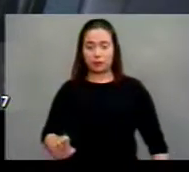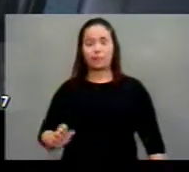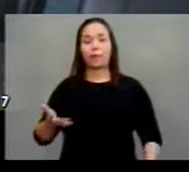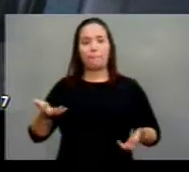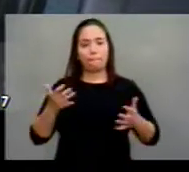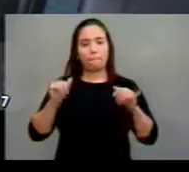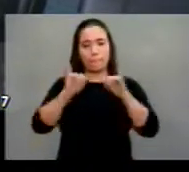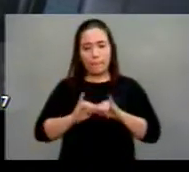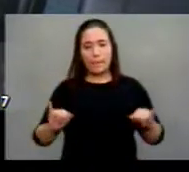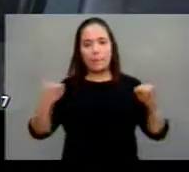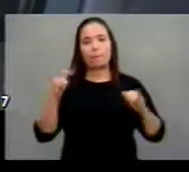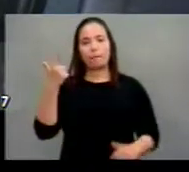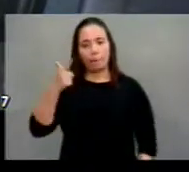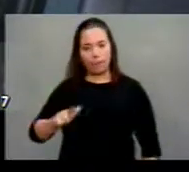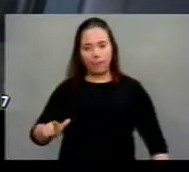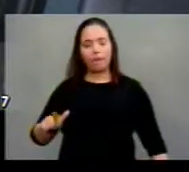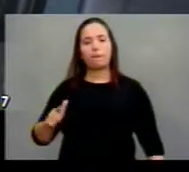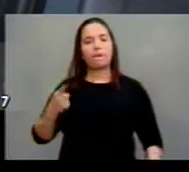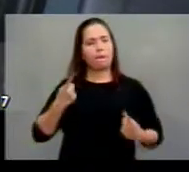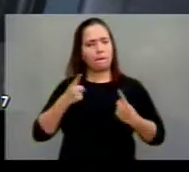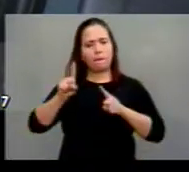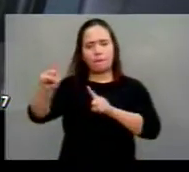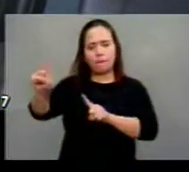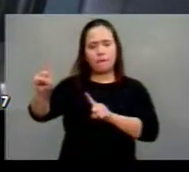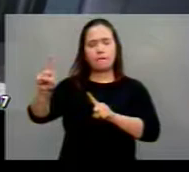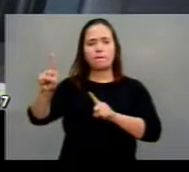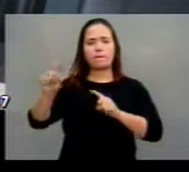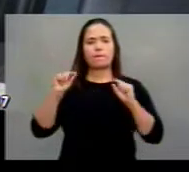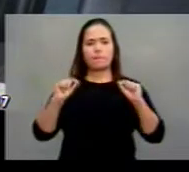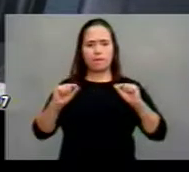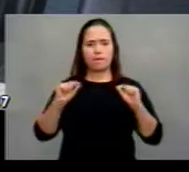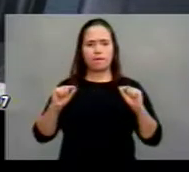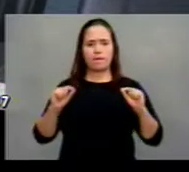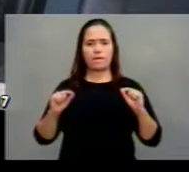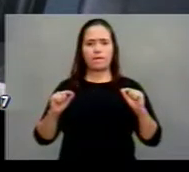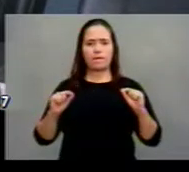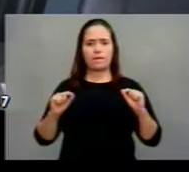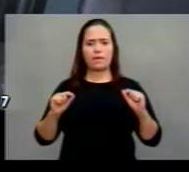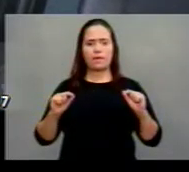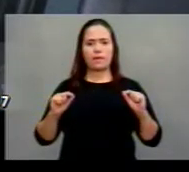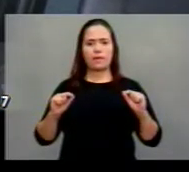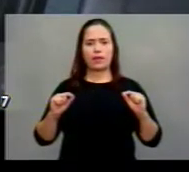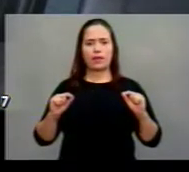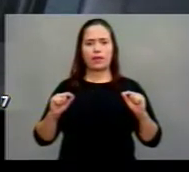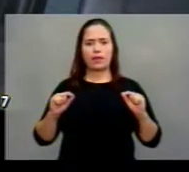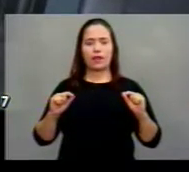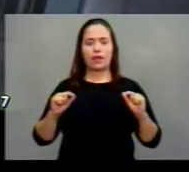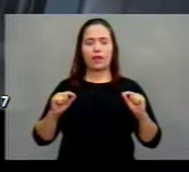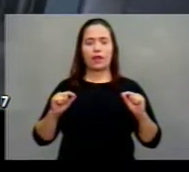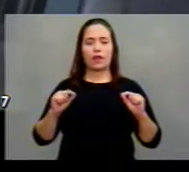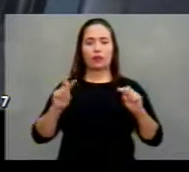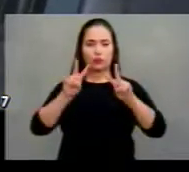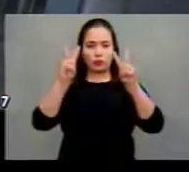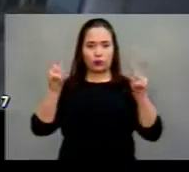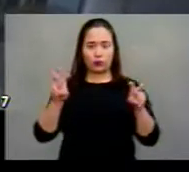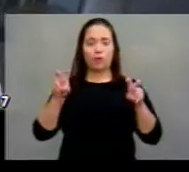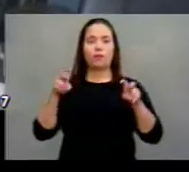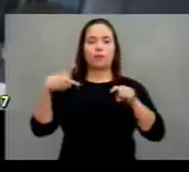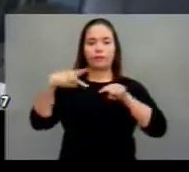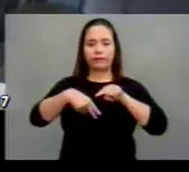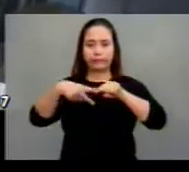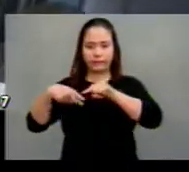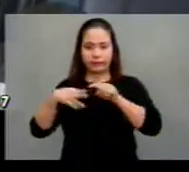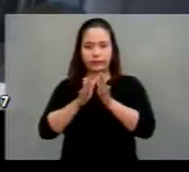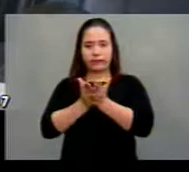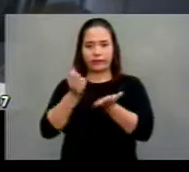registrar mais uma vez o nosso repúdio a essa tentativa já alcançada através da reforma trabalhista, mas tem outra reforma que está por